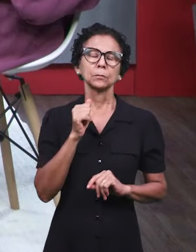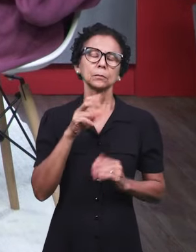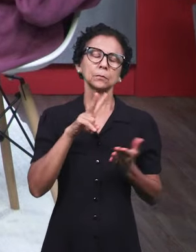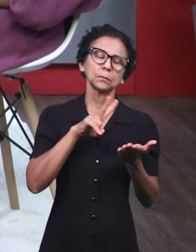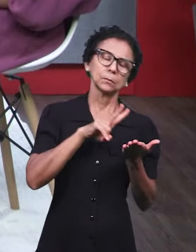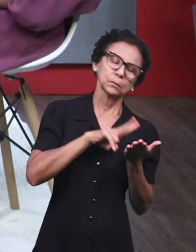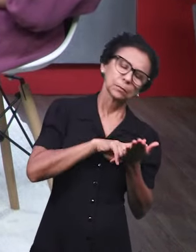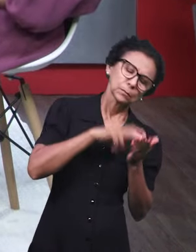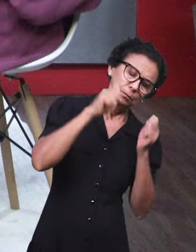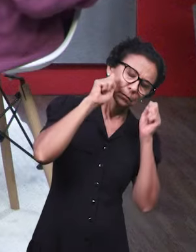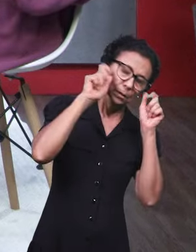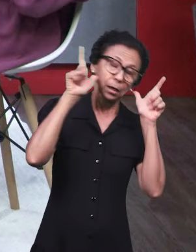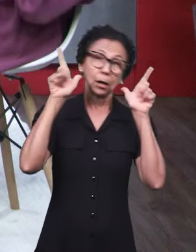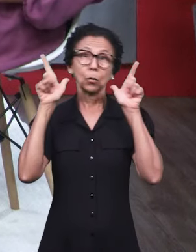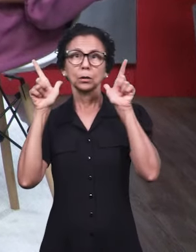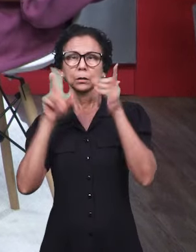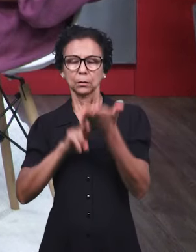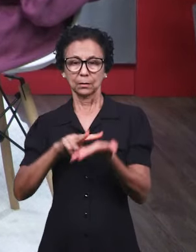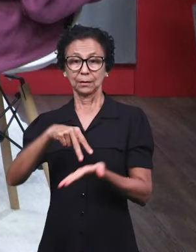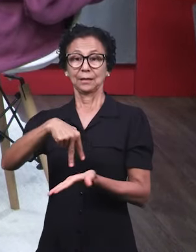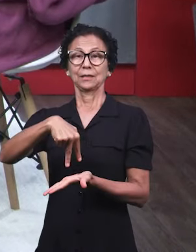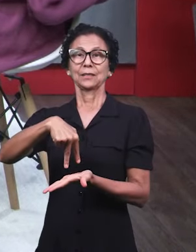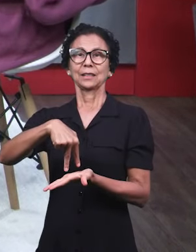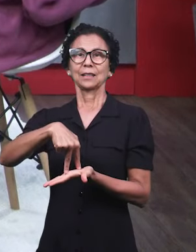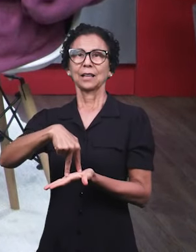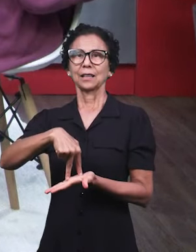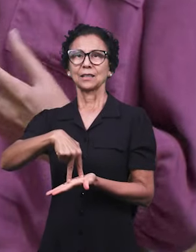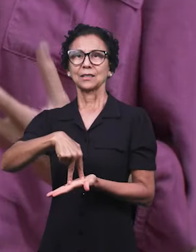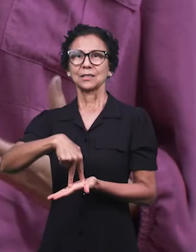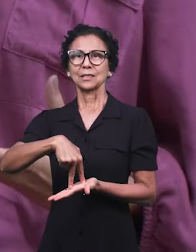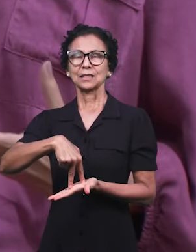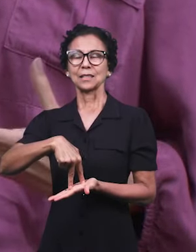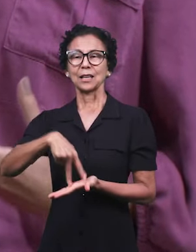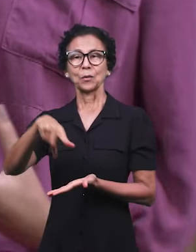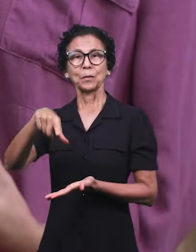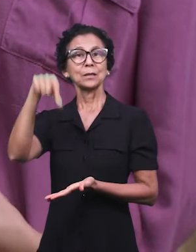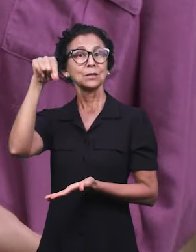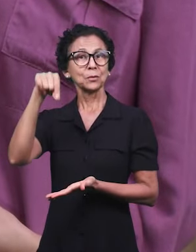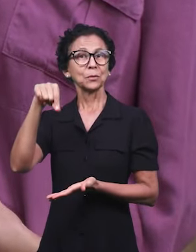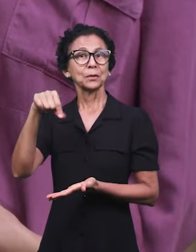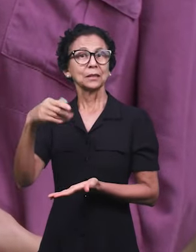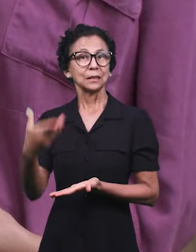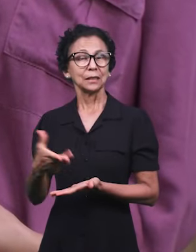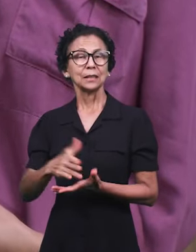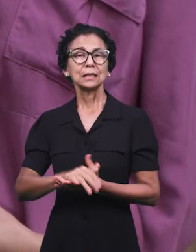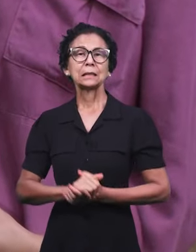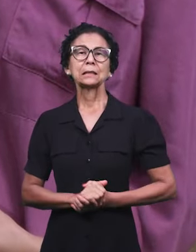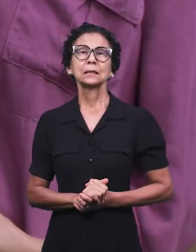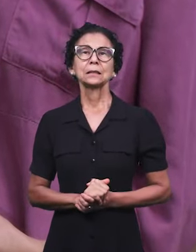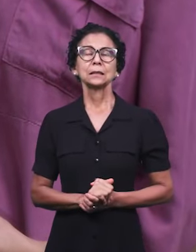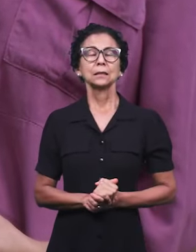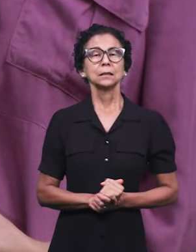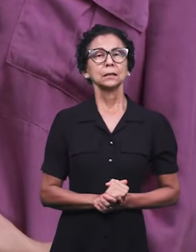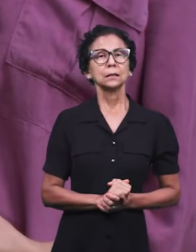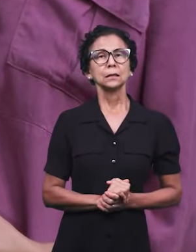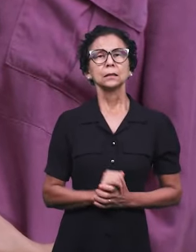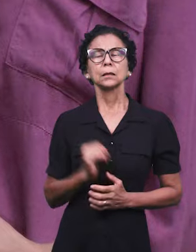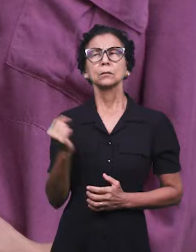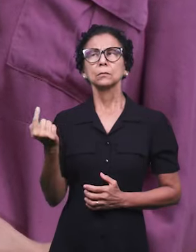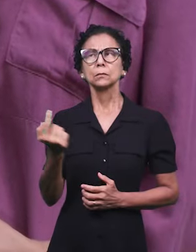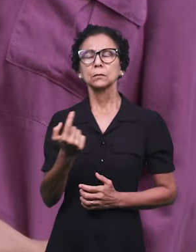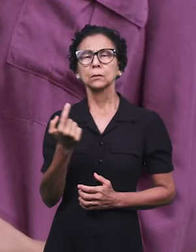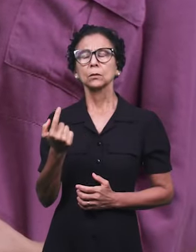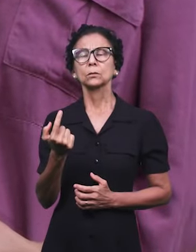nós levantamos. Se levantar já é uma escolha, já é uma decisão, né? Então, a terapia, ela ajuda a gente a ter